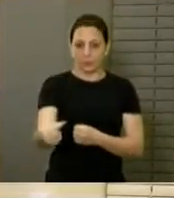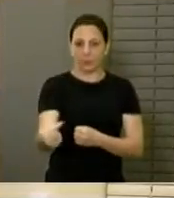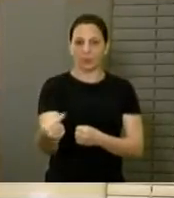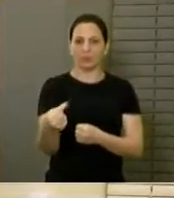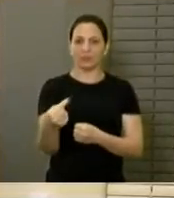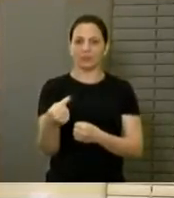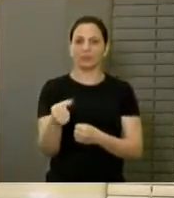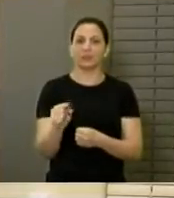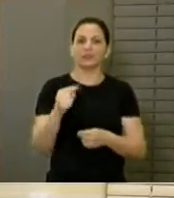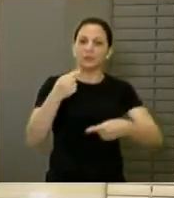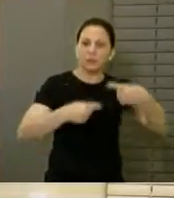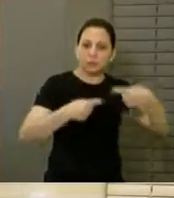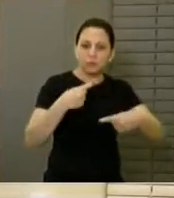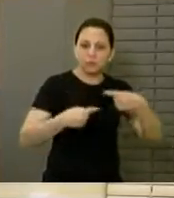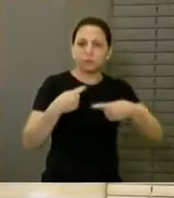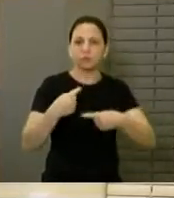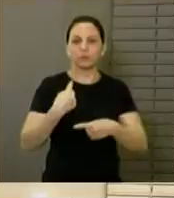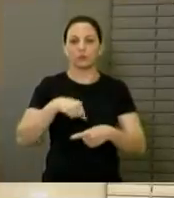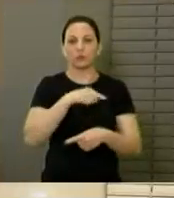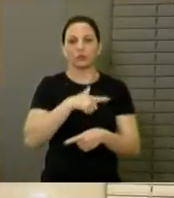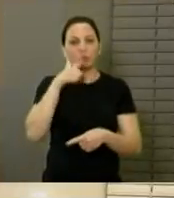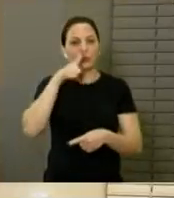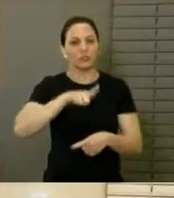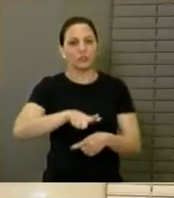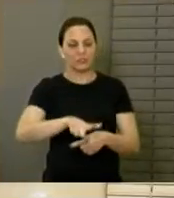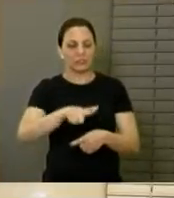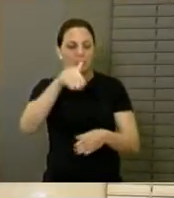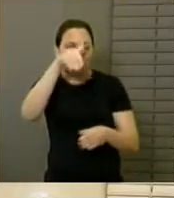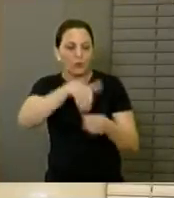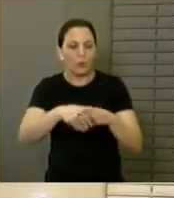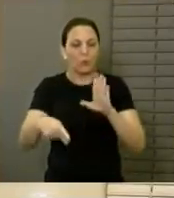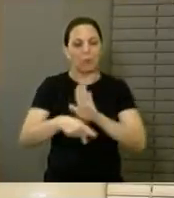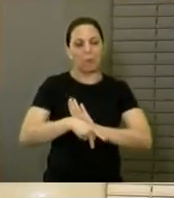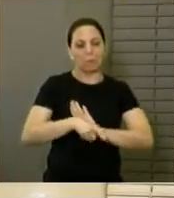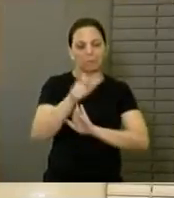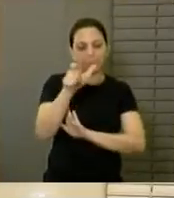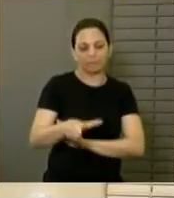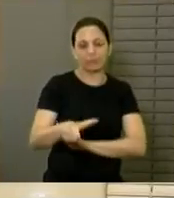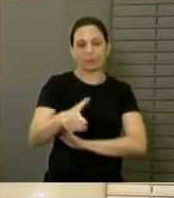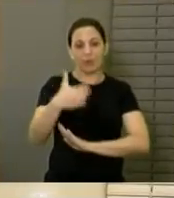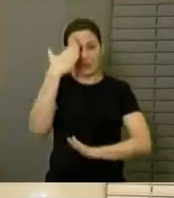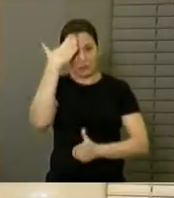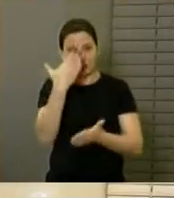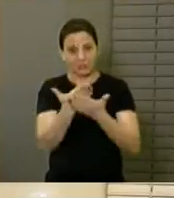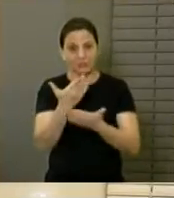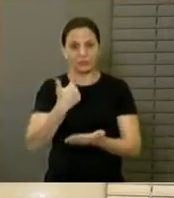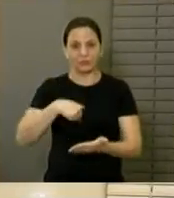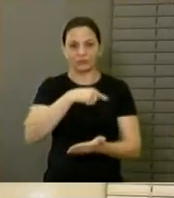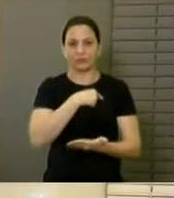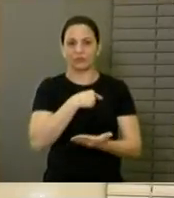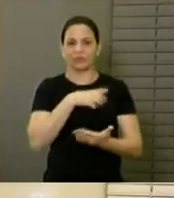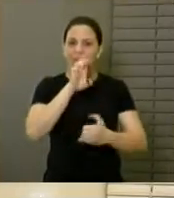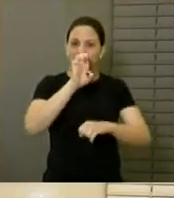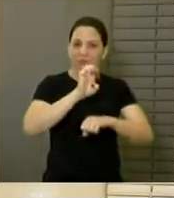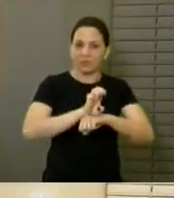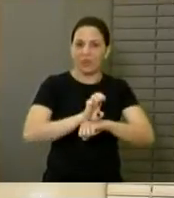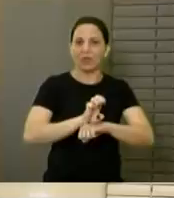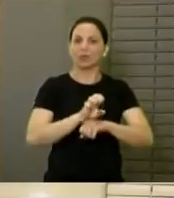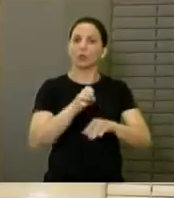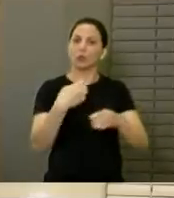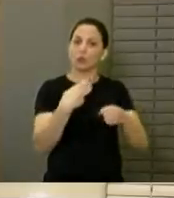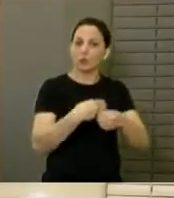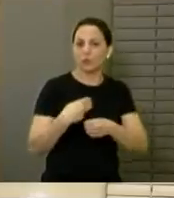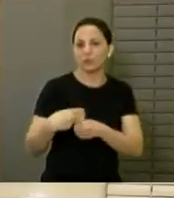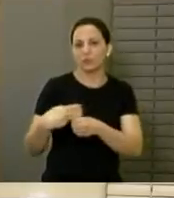muita discussão, a gente tentar ganhar o voto dessa pessoa. Neste momento, onde estados e municípios estão falidos por conta